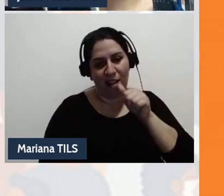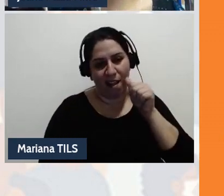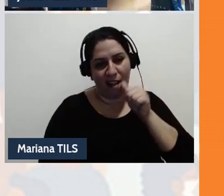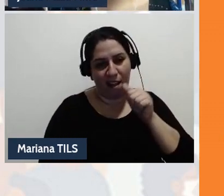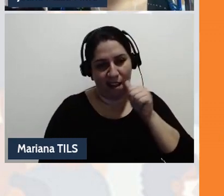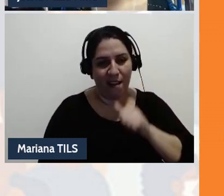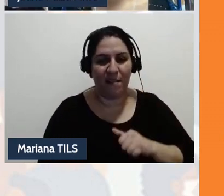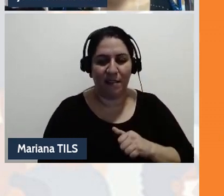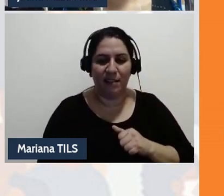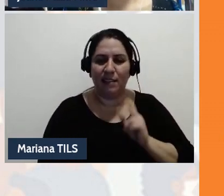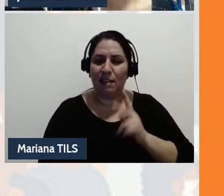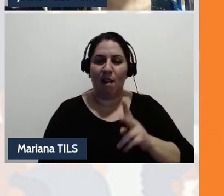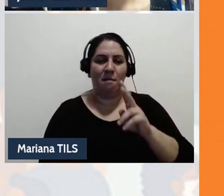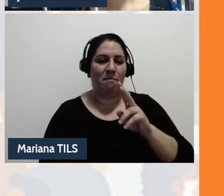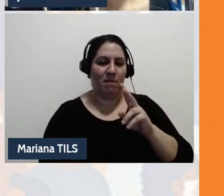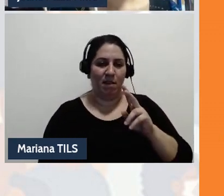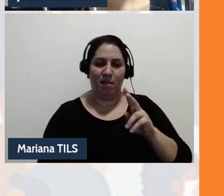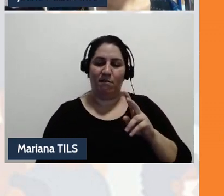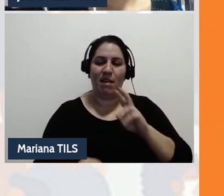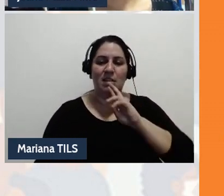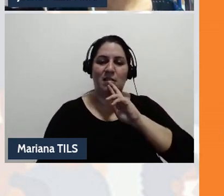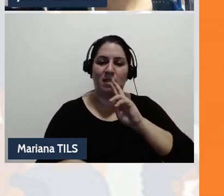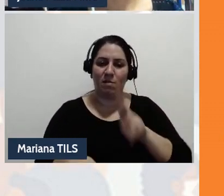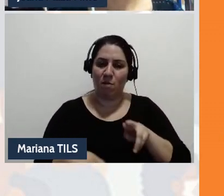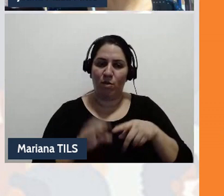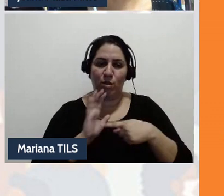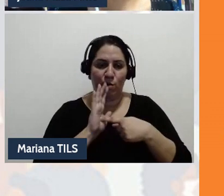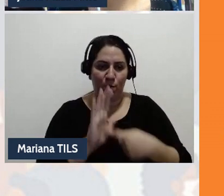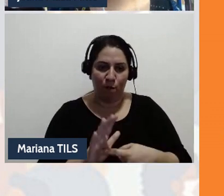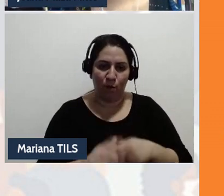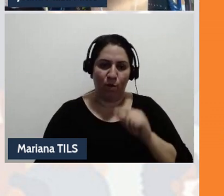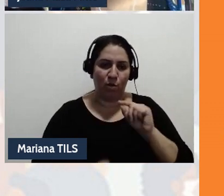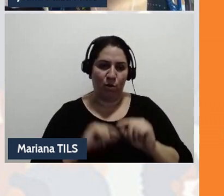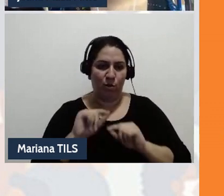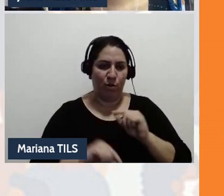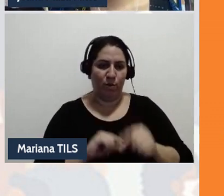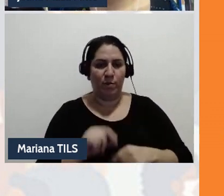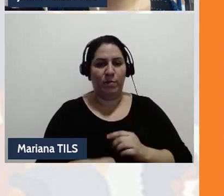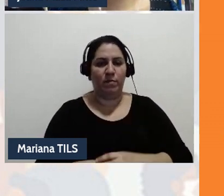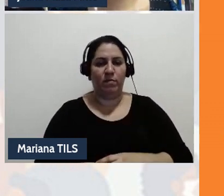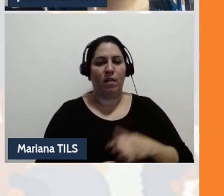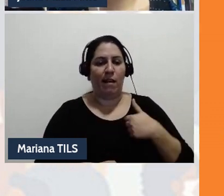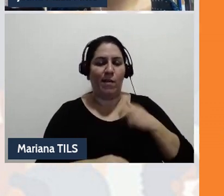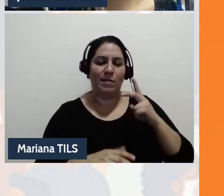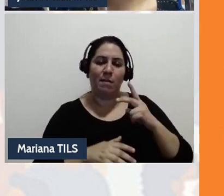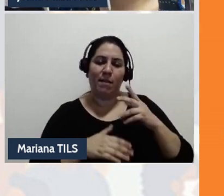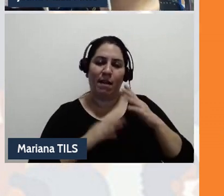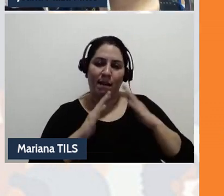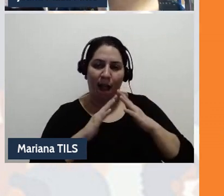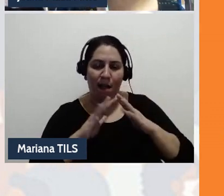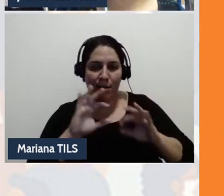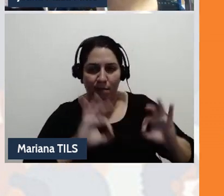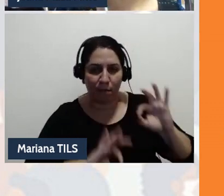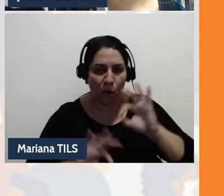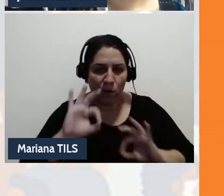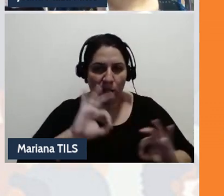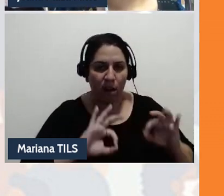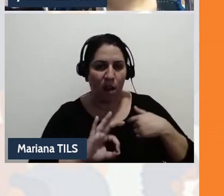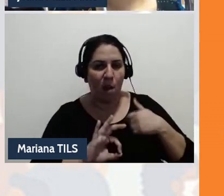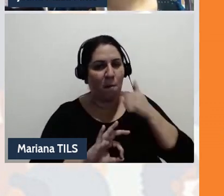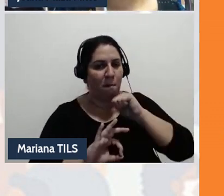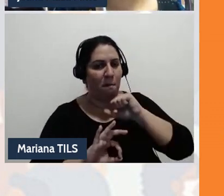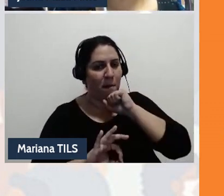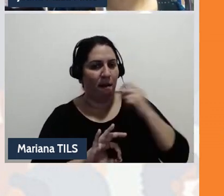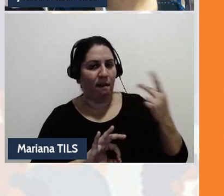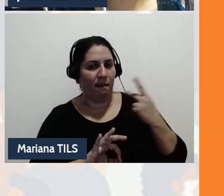Então, as respostas para divido os cuidados da casa com a minha mãe,